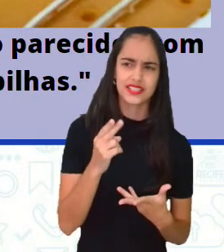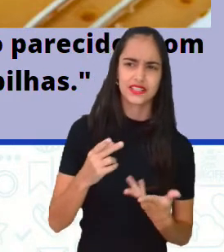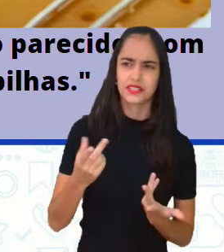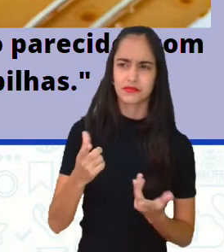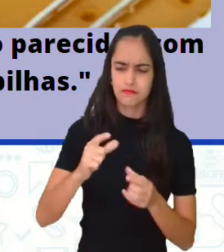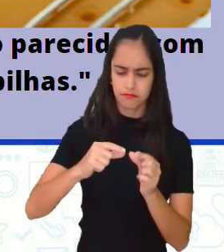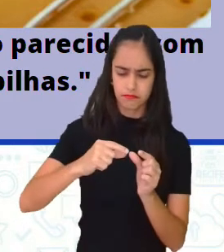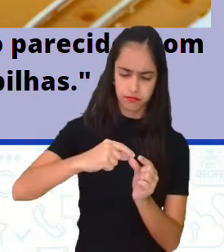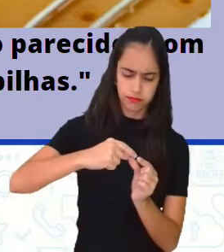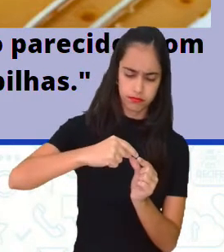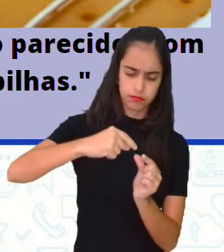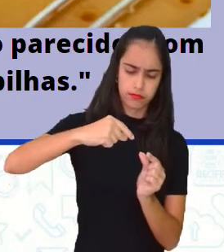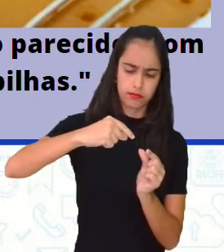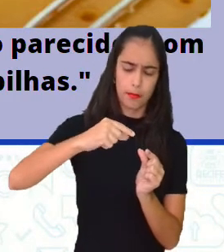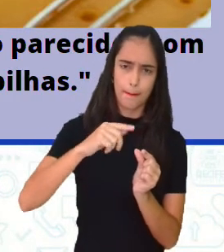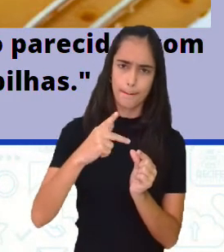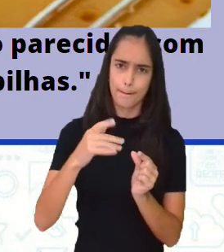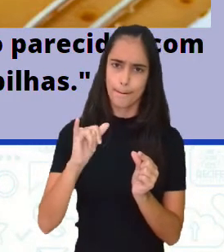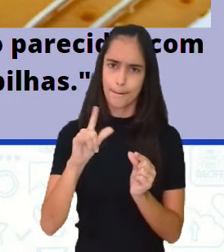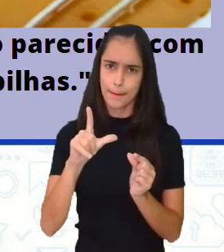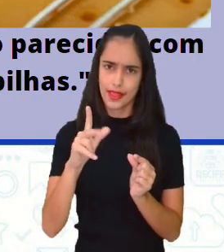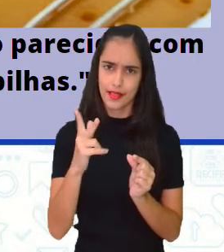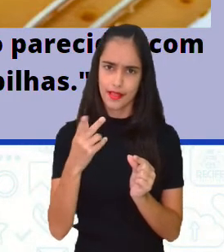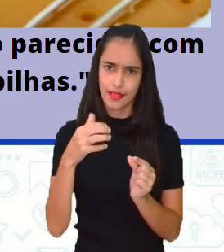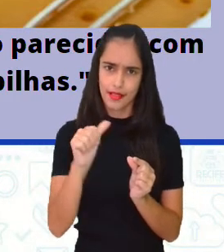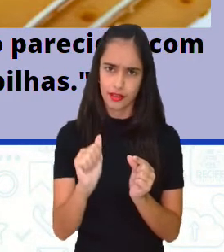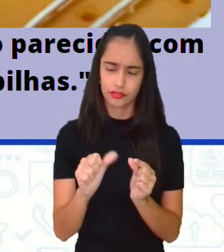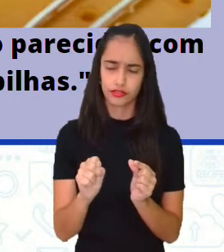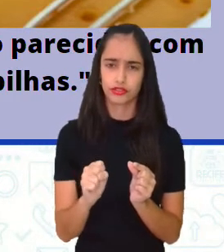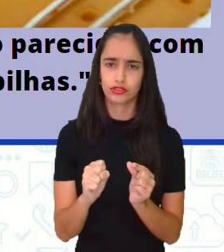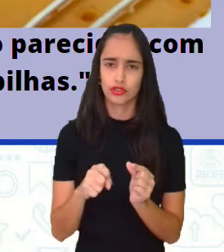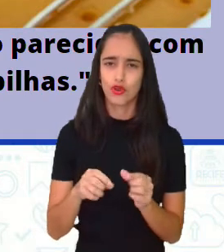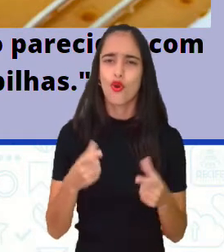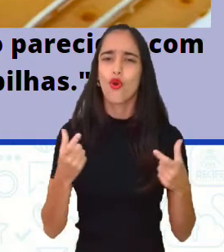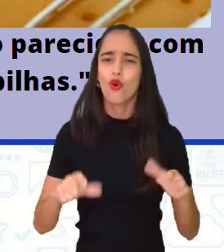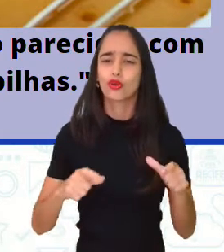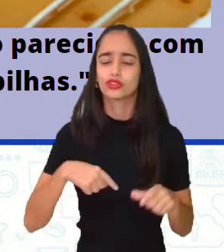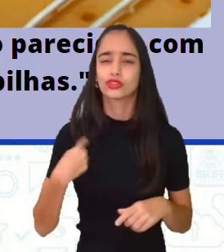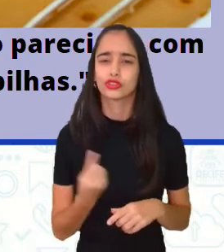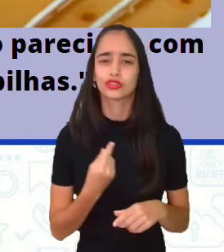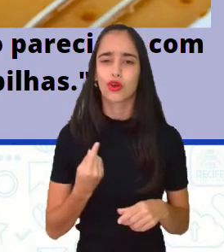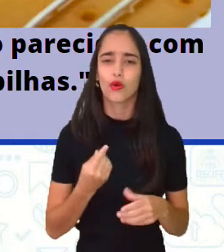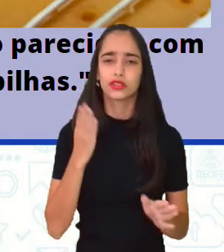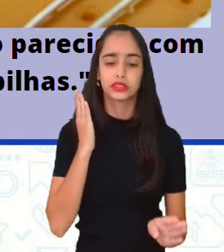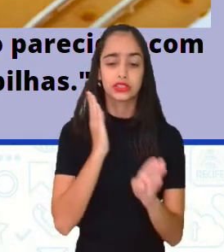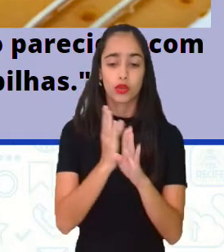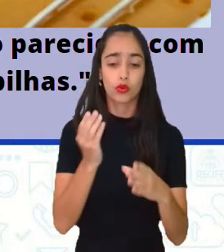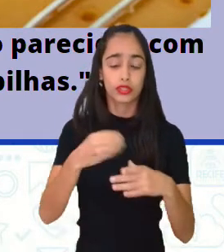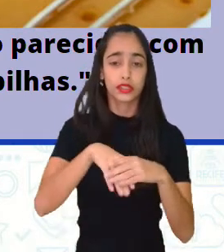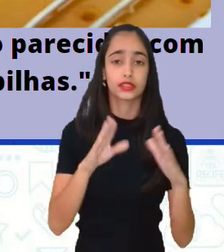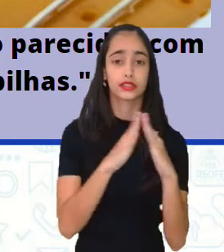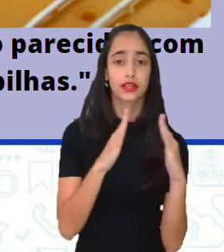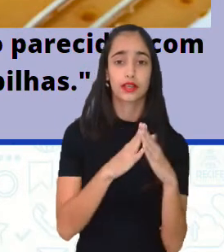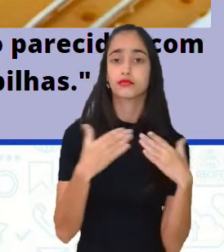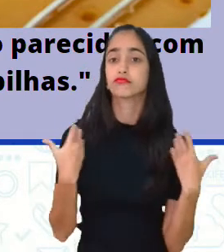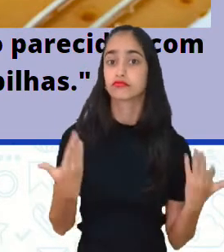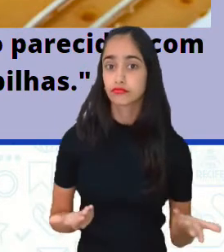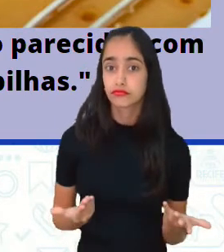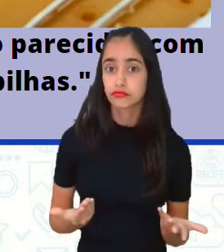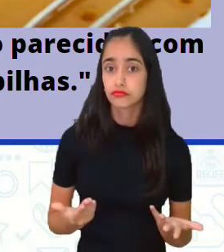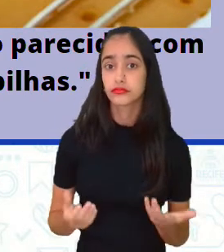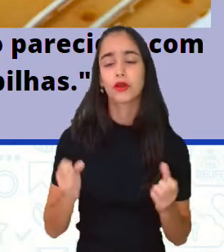que objetos nós podemos encontrar nas nossas residências esses capacitores ou condensadores? Olha, podemos encontrar